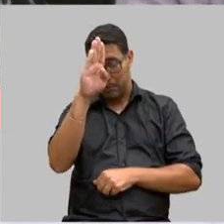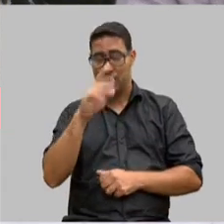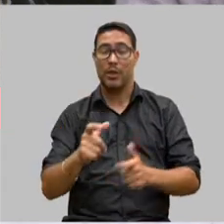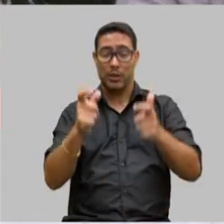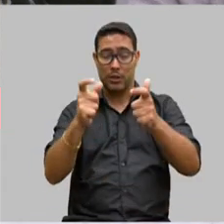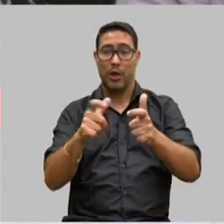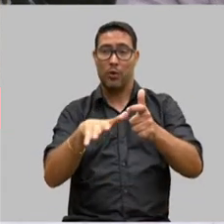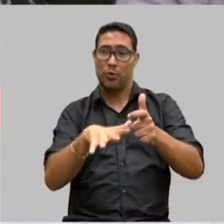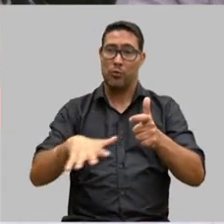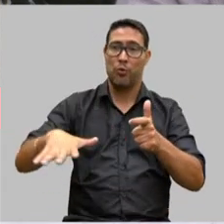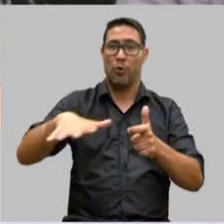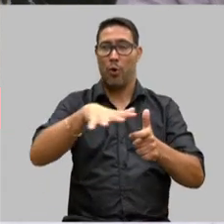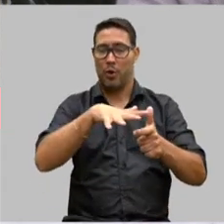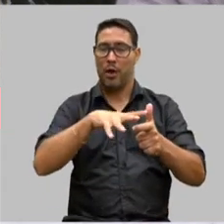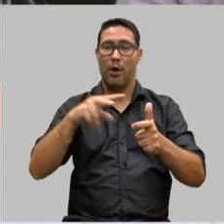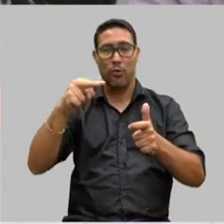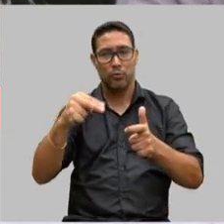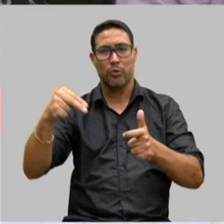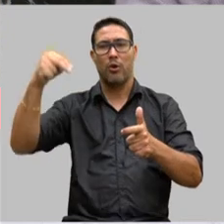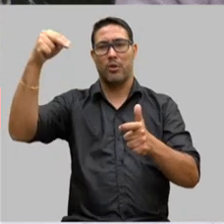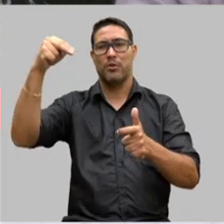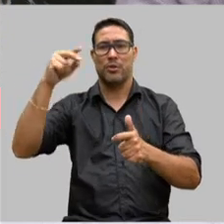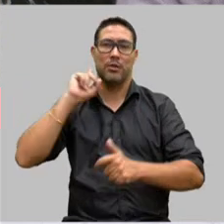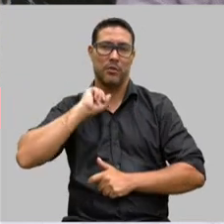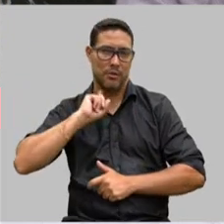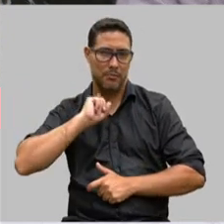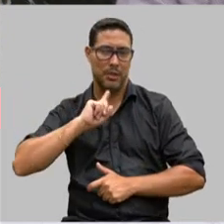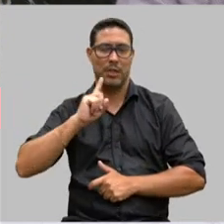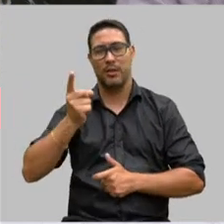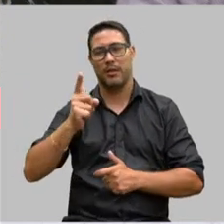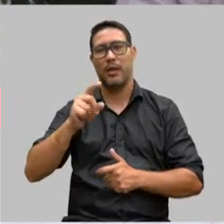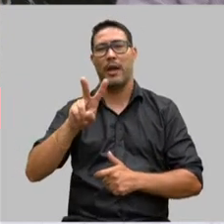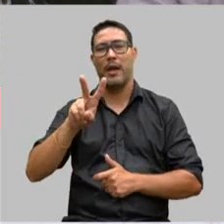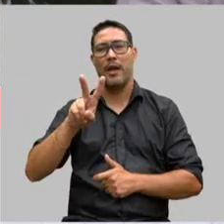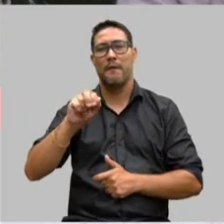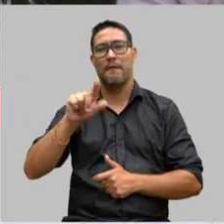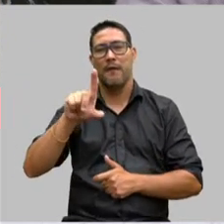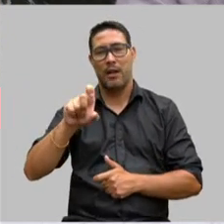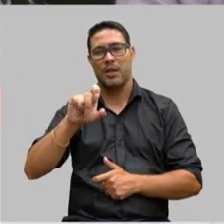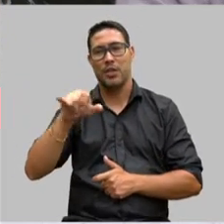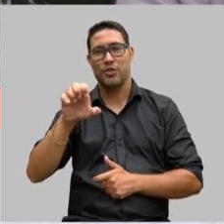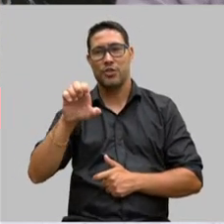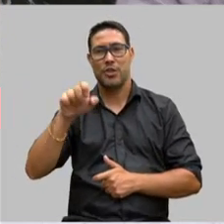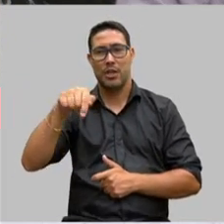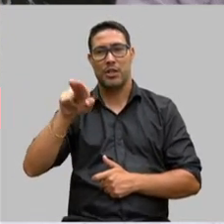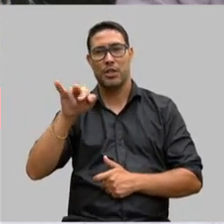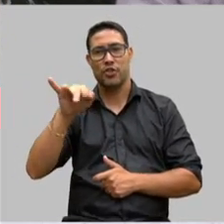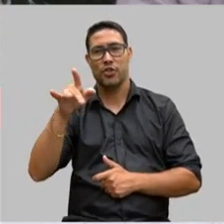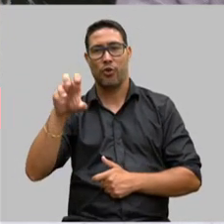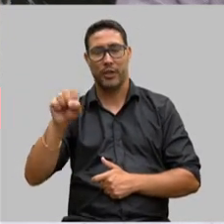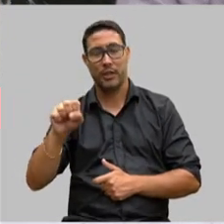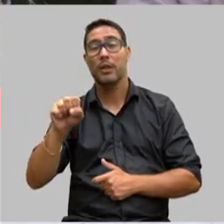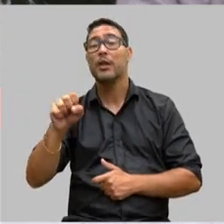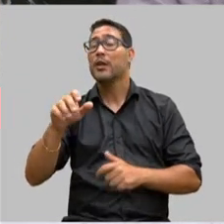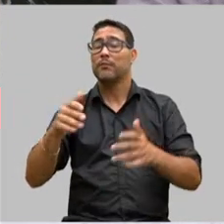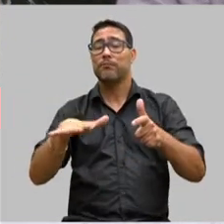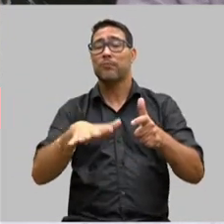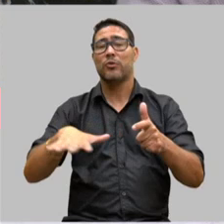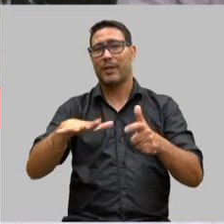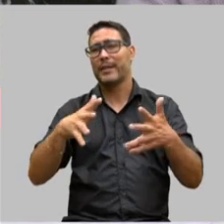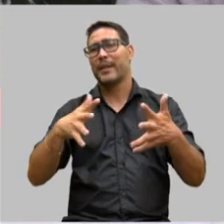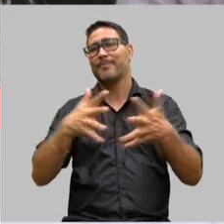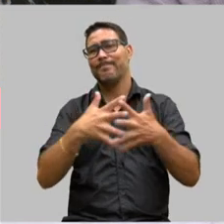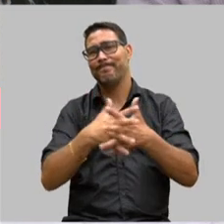o norte de Minas, o Vale de Jequitinhonha, e são áreas que têm sofrido esse impacto.